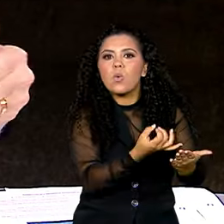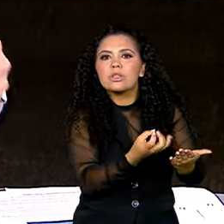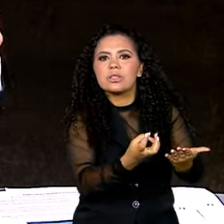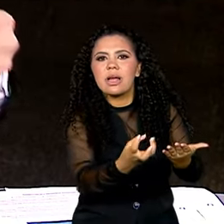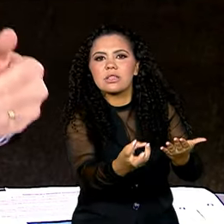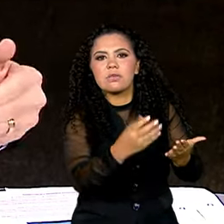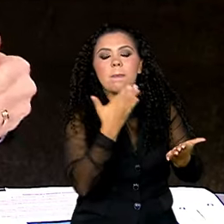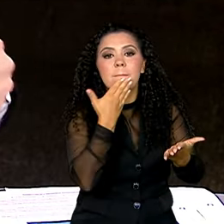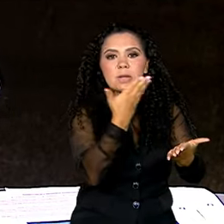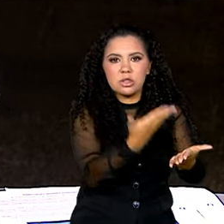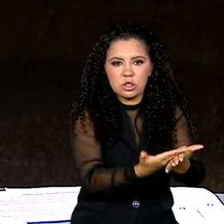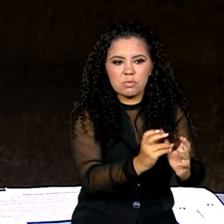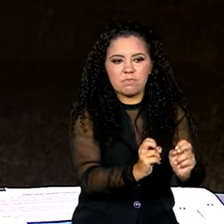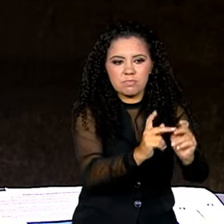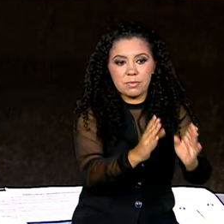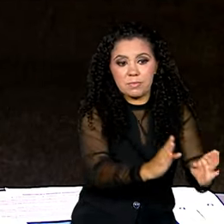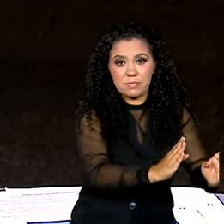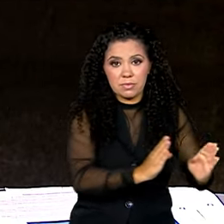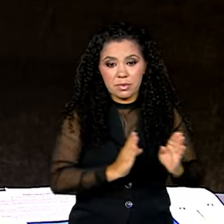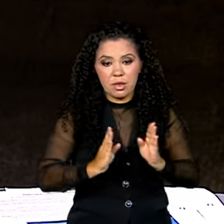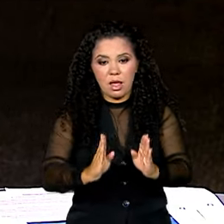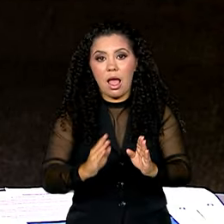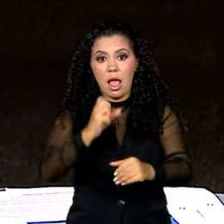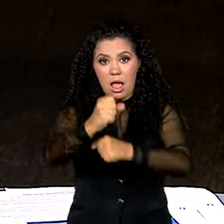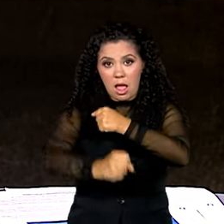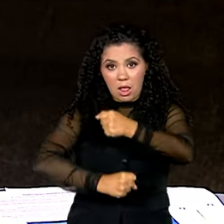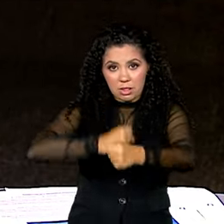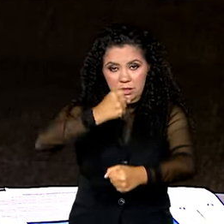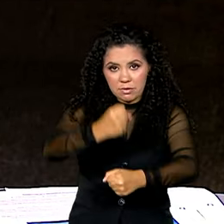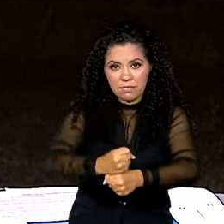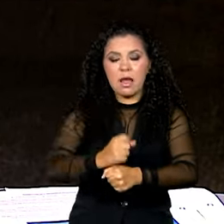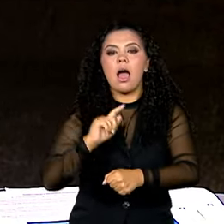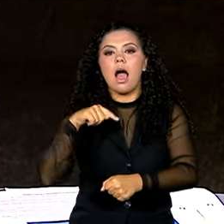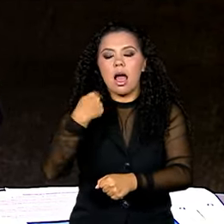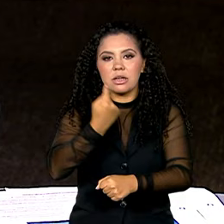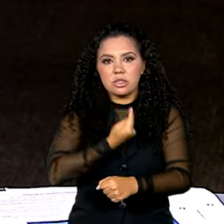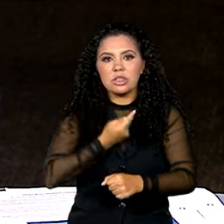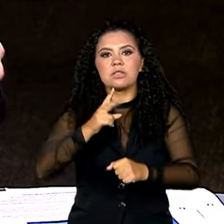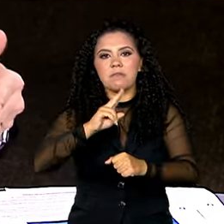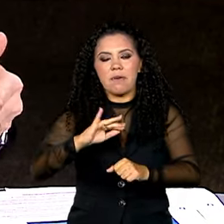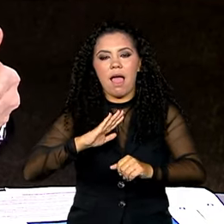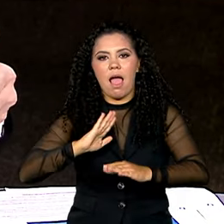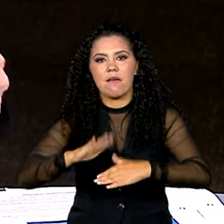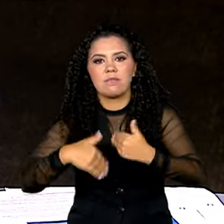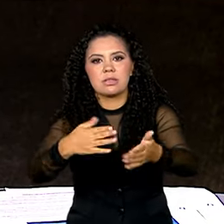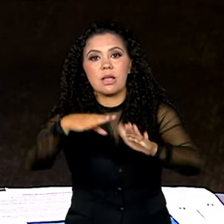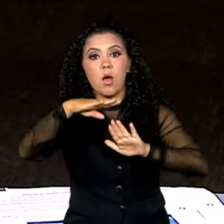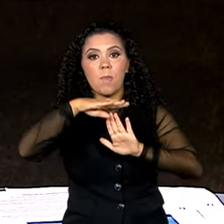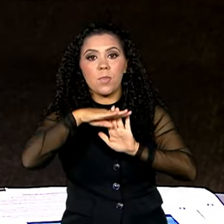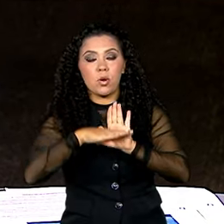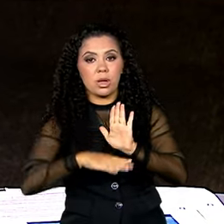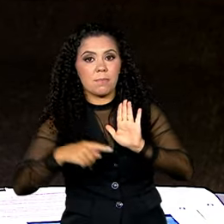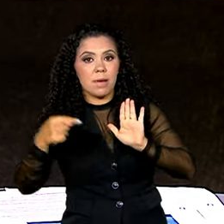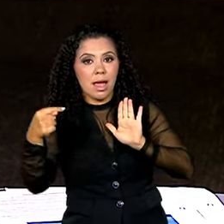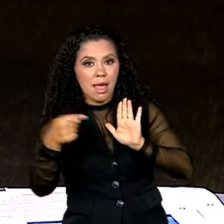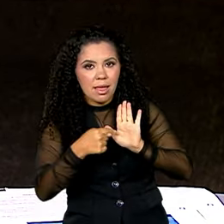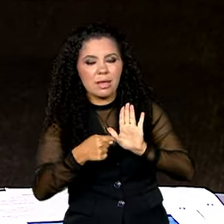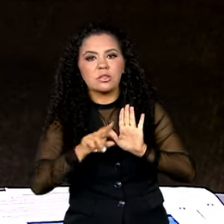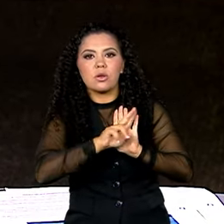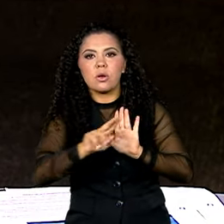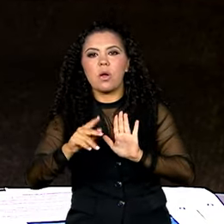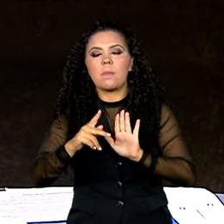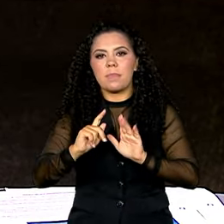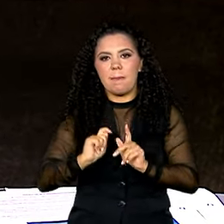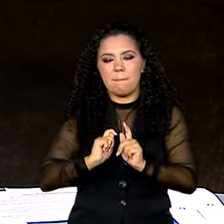Agora, no próximo ano, com isso atingido, nós vamos avançar nesse programa do Pescador Legal, que visa sair da